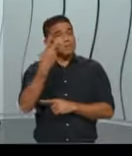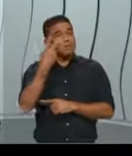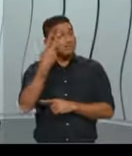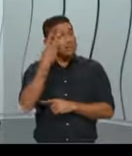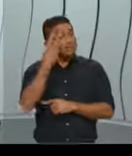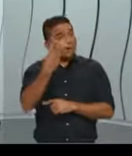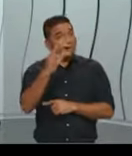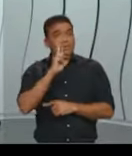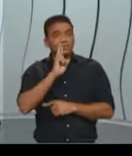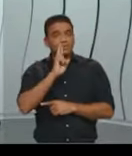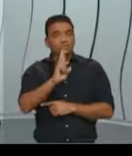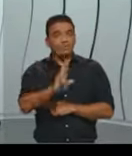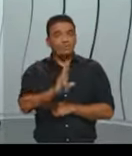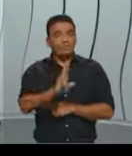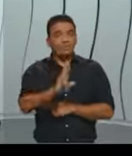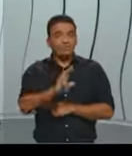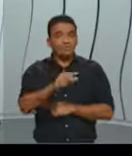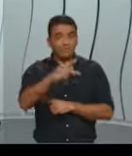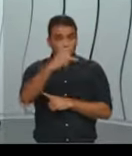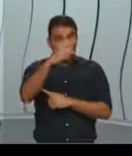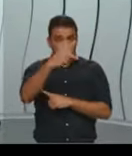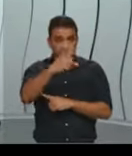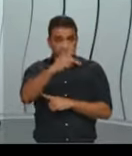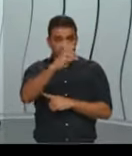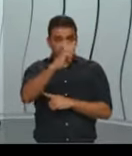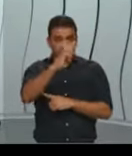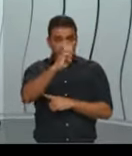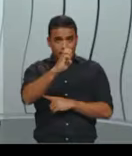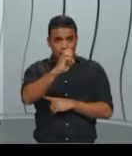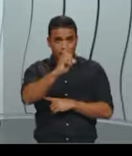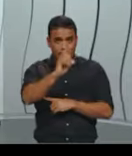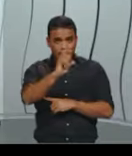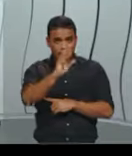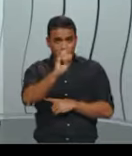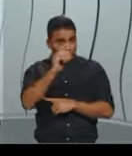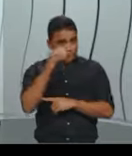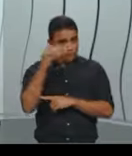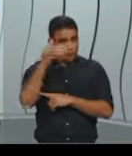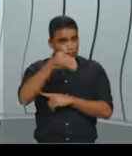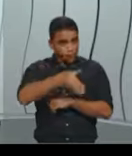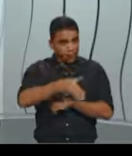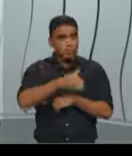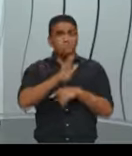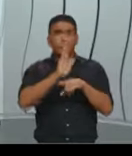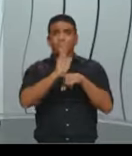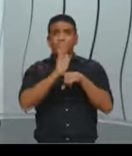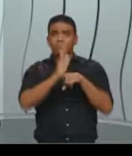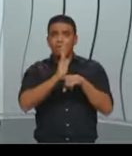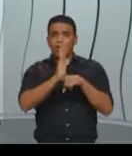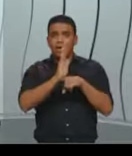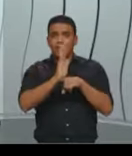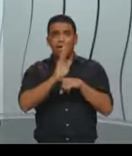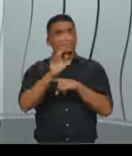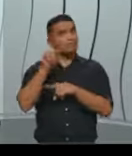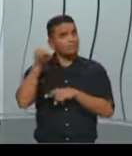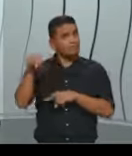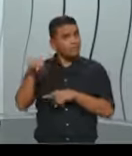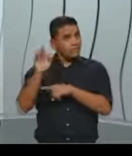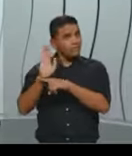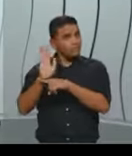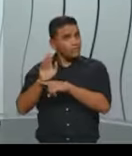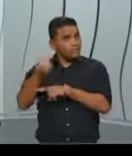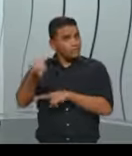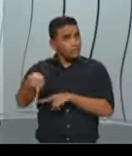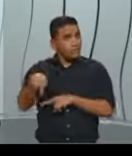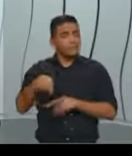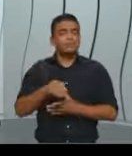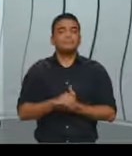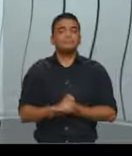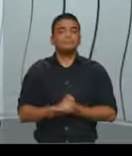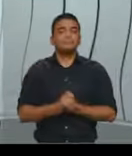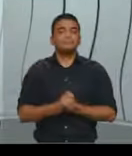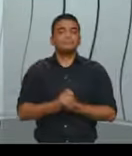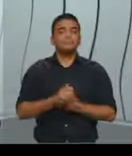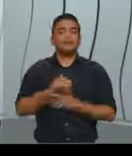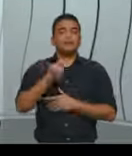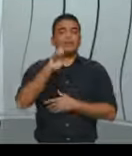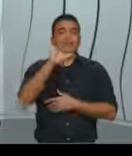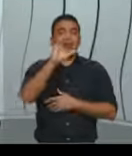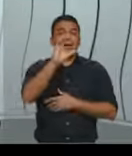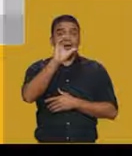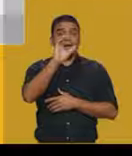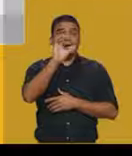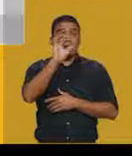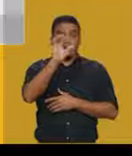com Pedro indo ao cinema, certo? Olha esse caso. Agora com a Camila indo ao